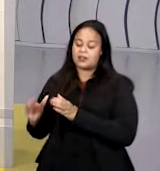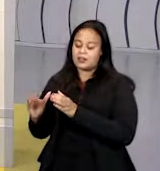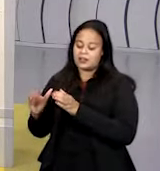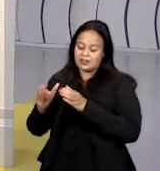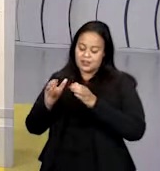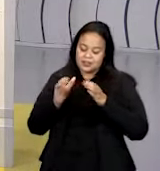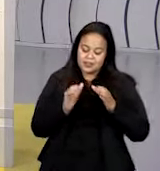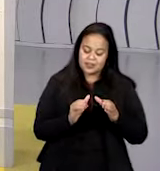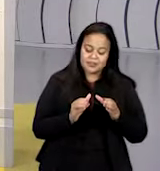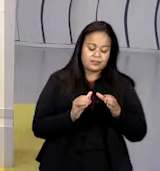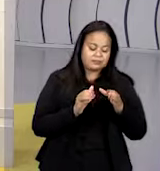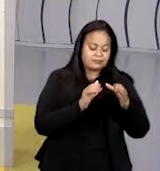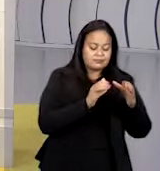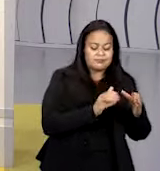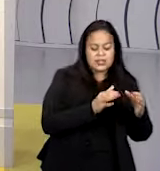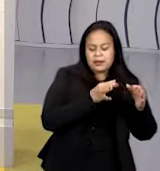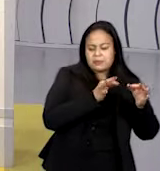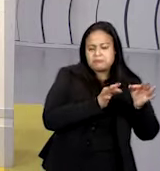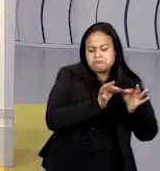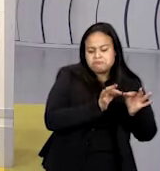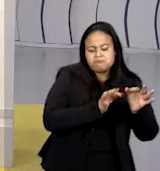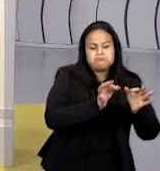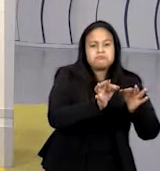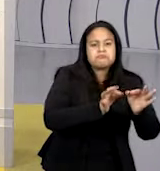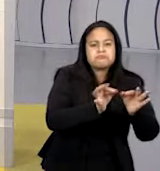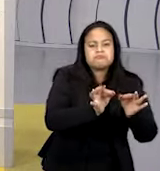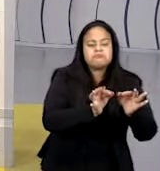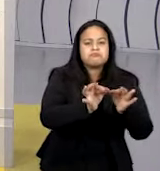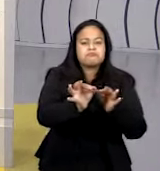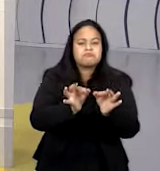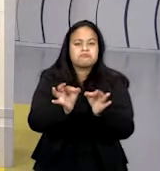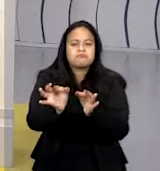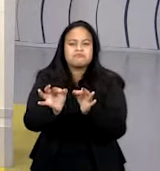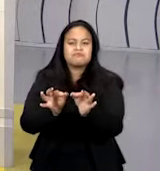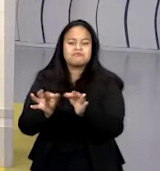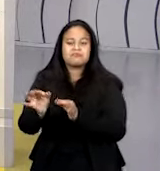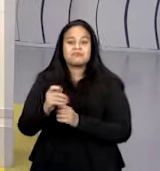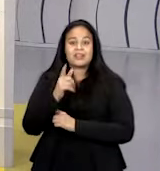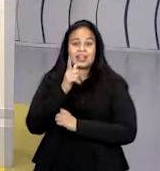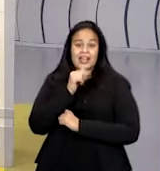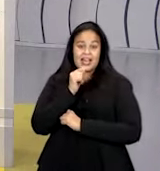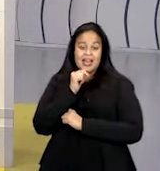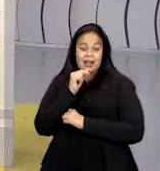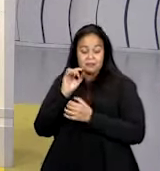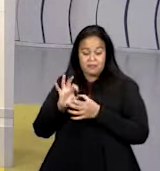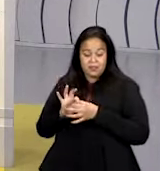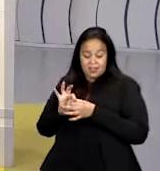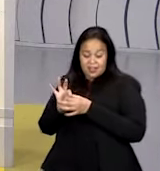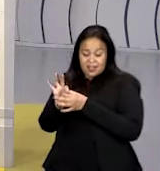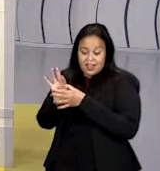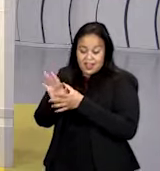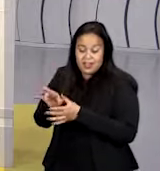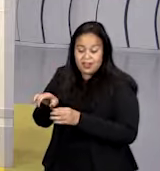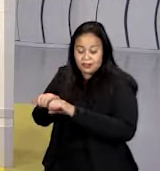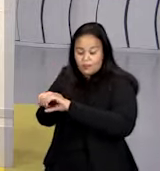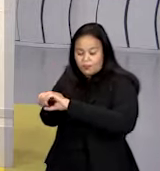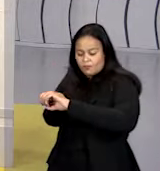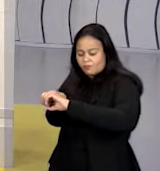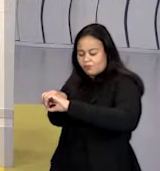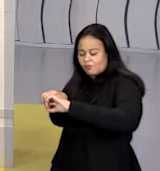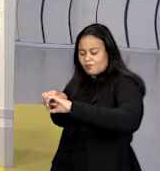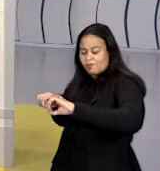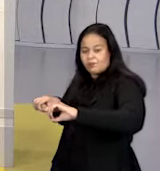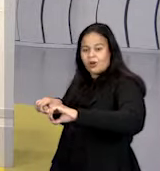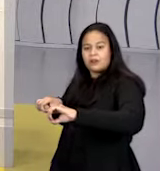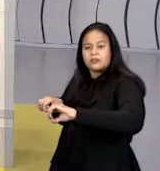espaçamento determinado, a água que vai ficar disponível para ela muitas vezes é uma irrigação